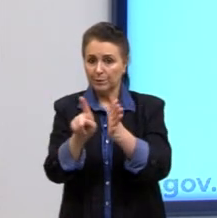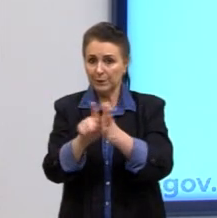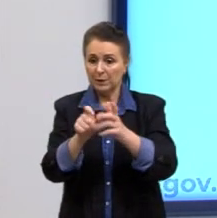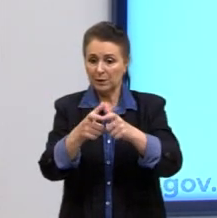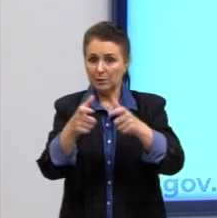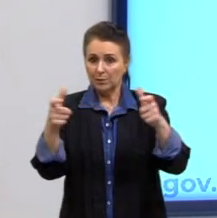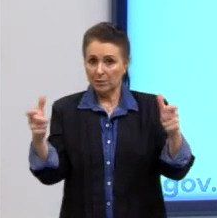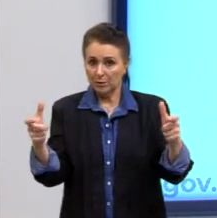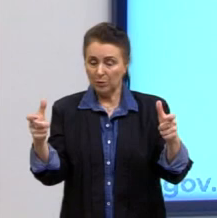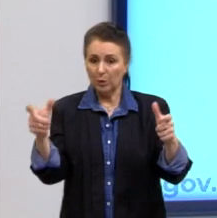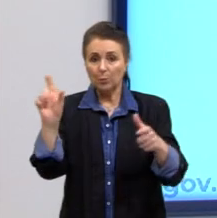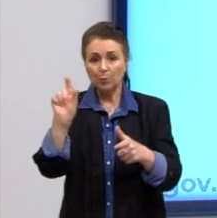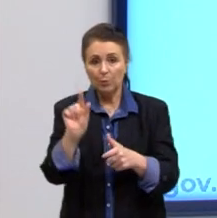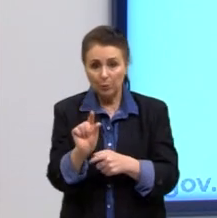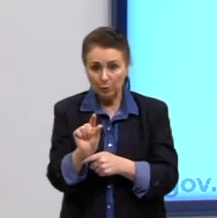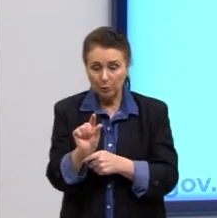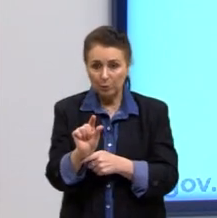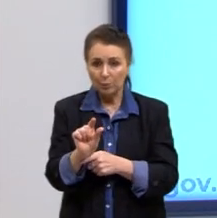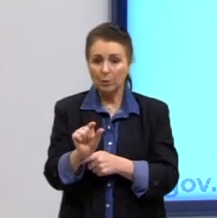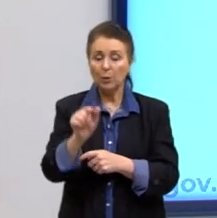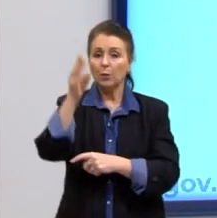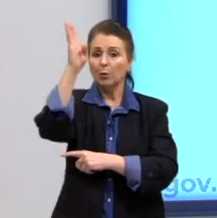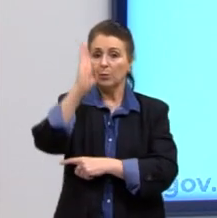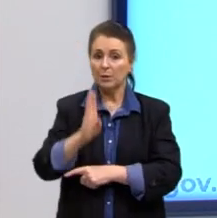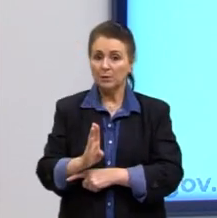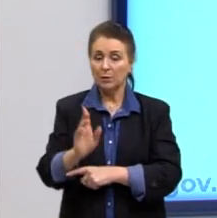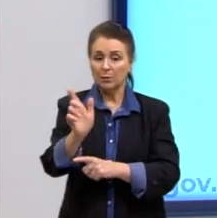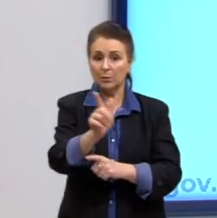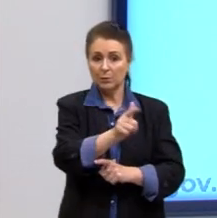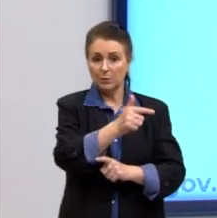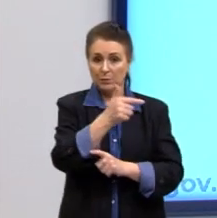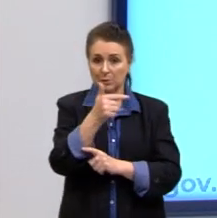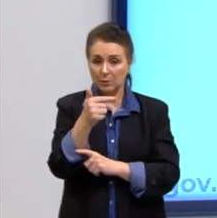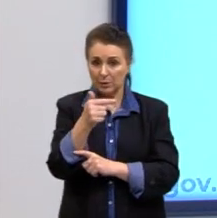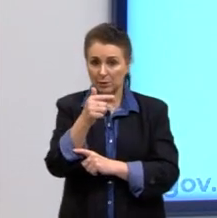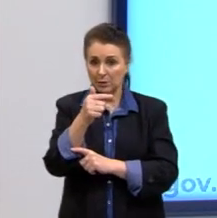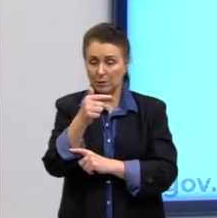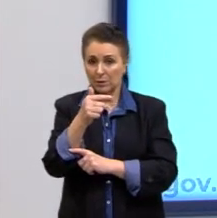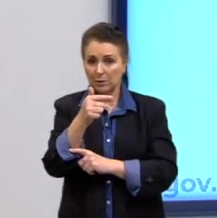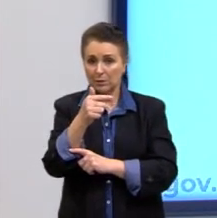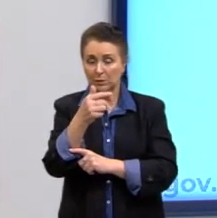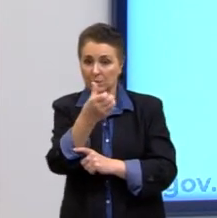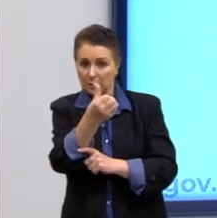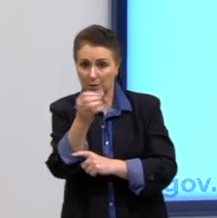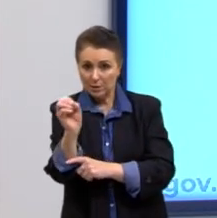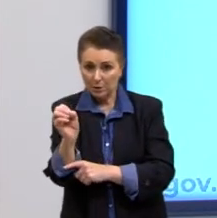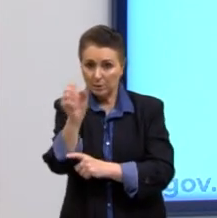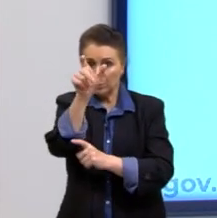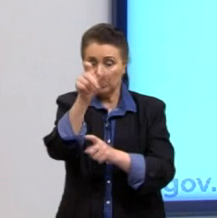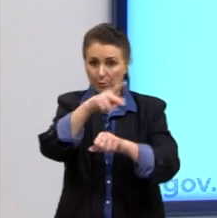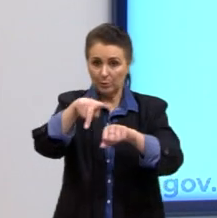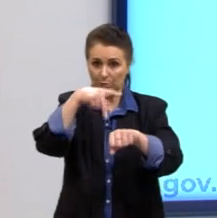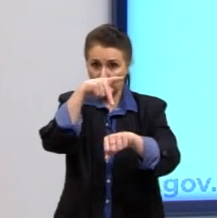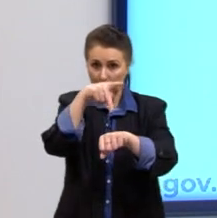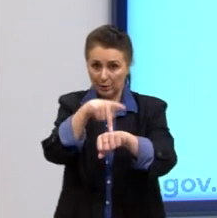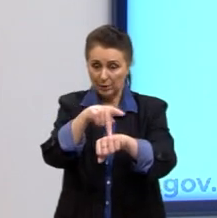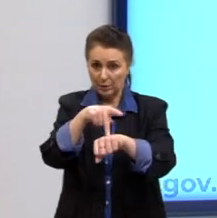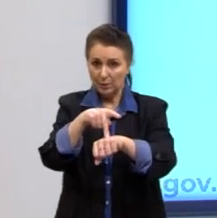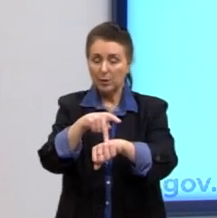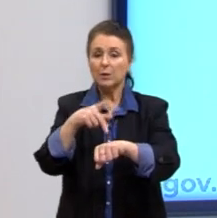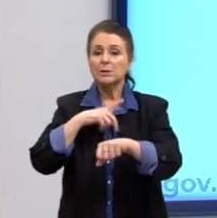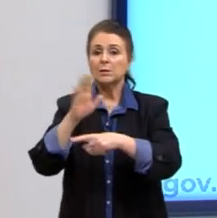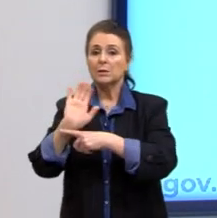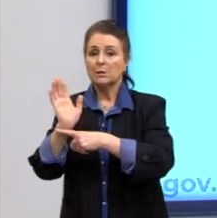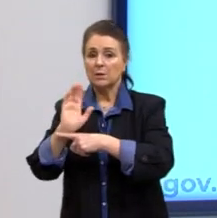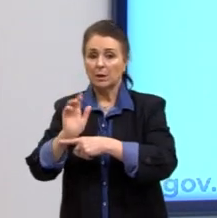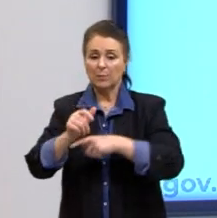de insuficiente, o Brasil é apenas o 60º país na relação de habitantes por sala, ocorreu de